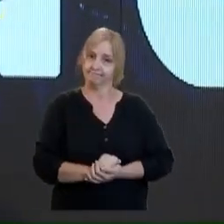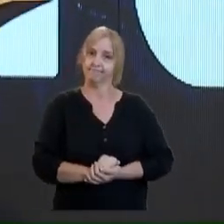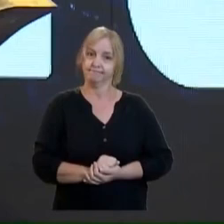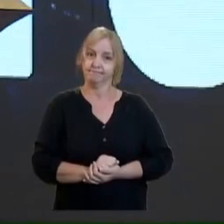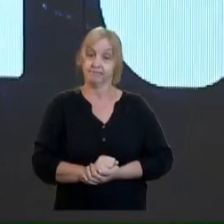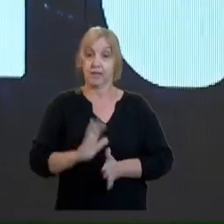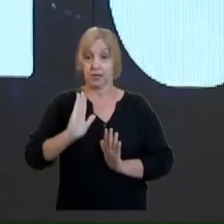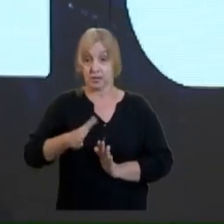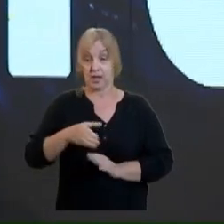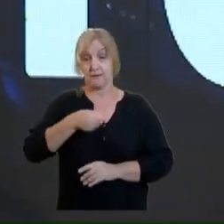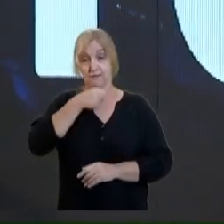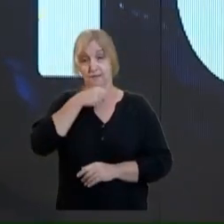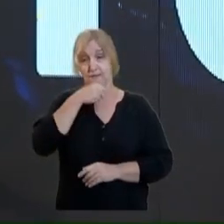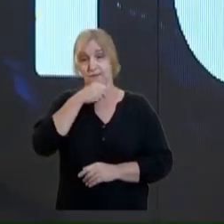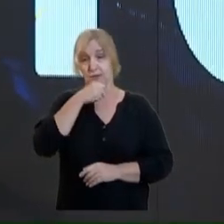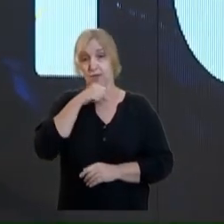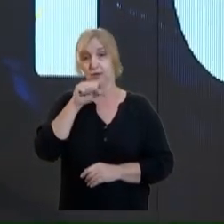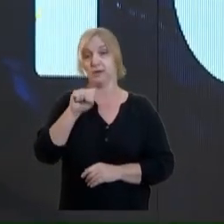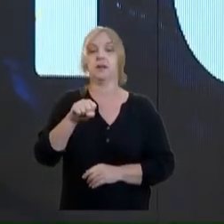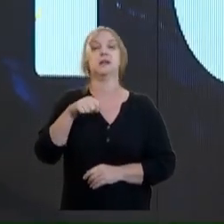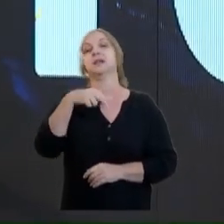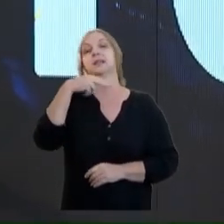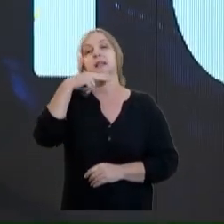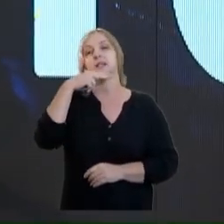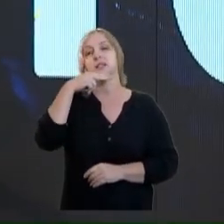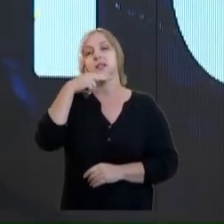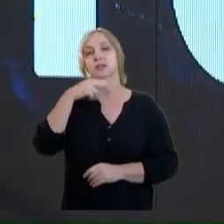Eu sou vovô, são 8 netinhos,